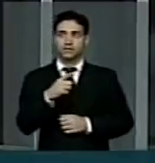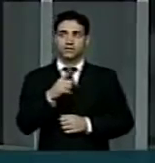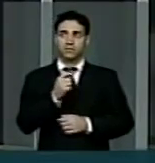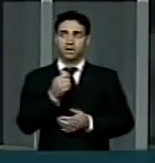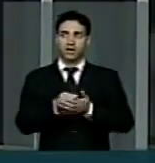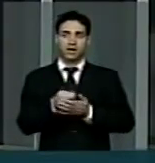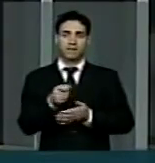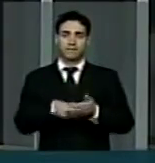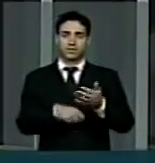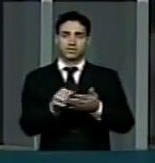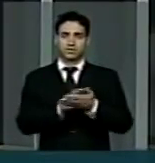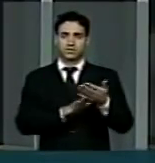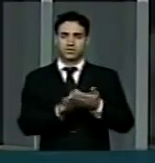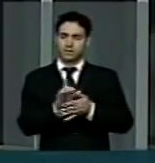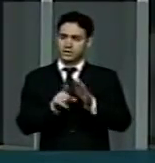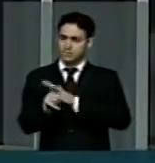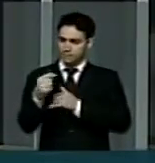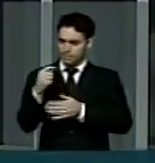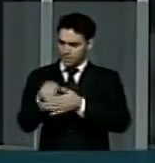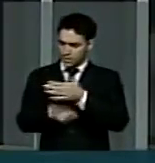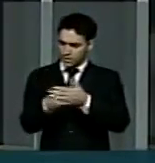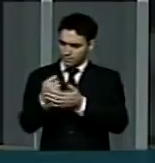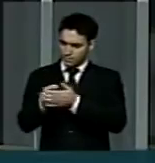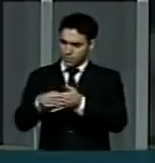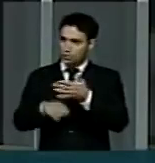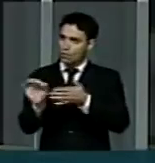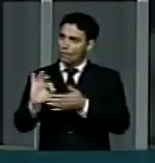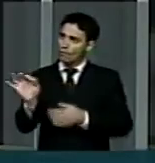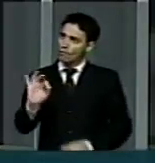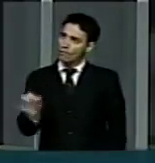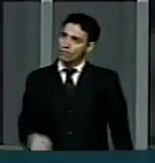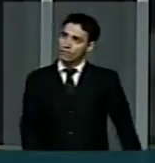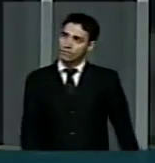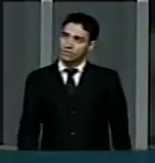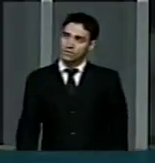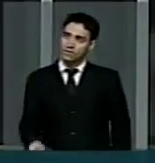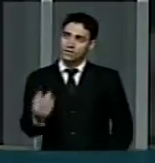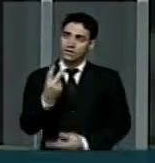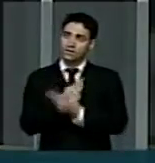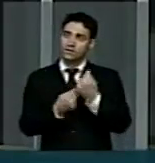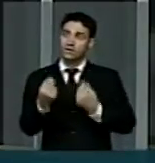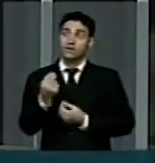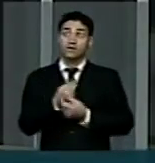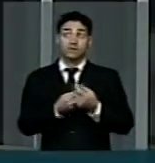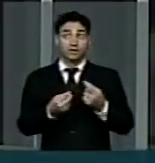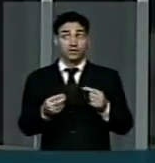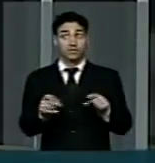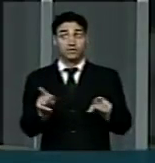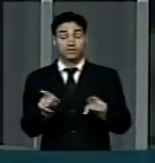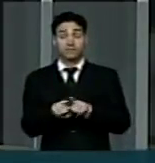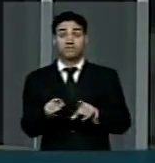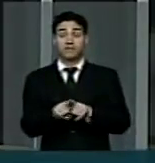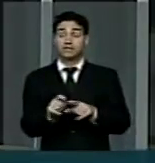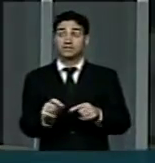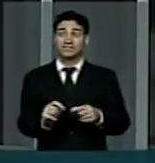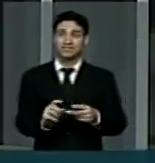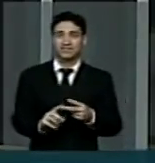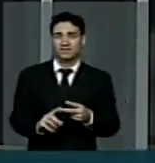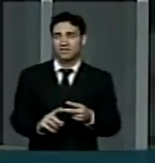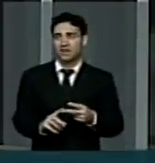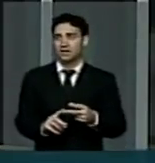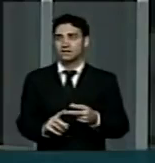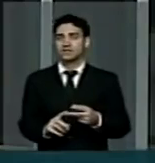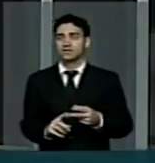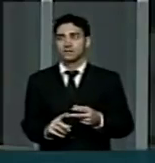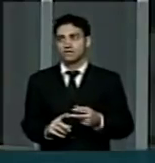nenhum. Você não paga imposto? Não, eu não pago. Total engano, tudo que a gente comprar está pagando imposto, porque o imposto é embutido